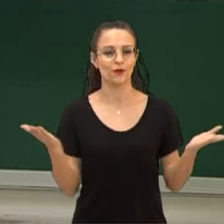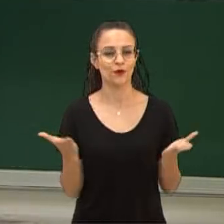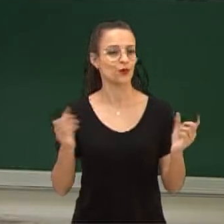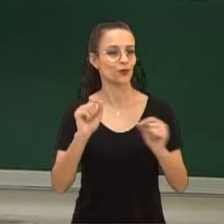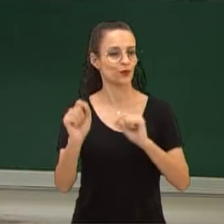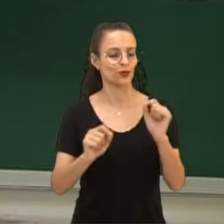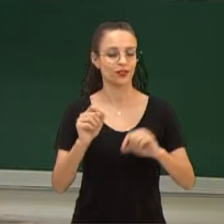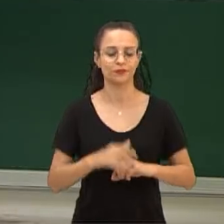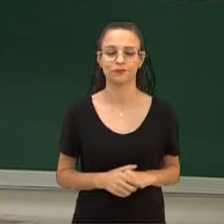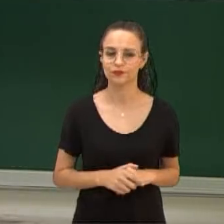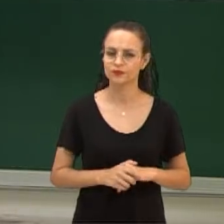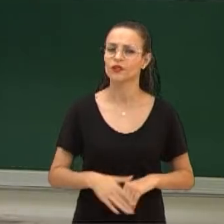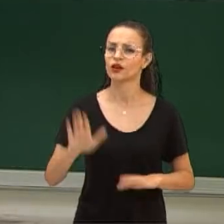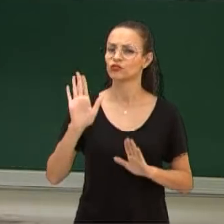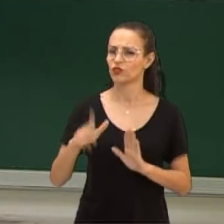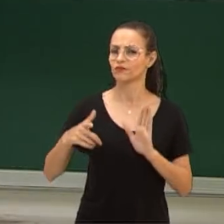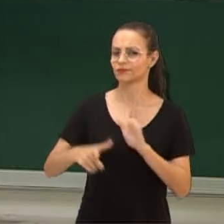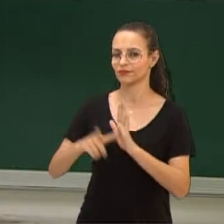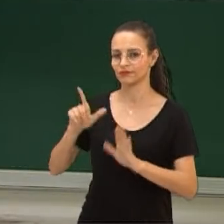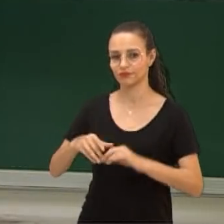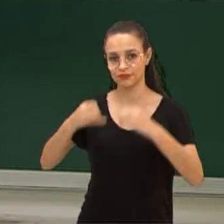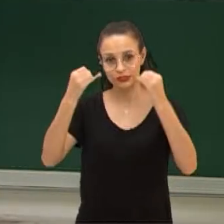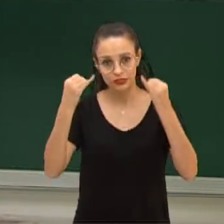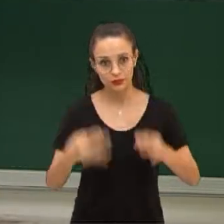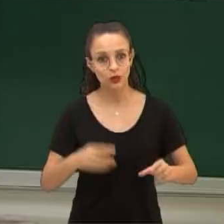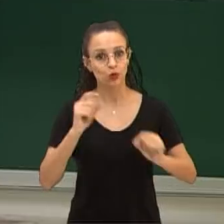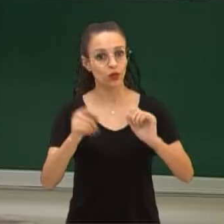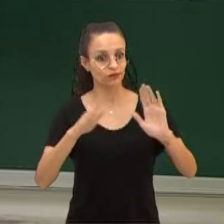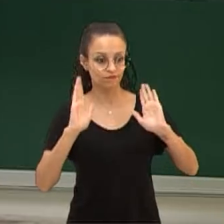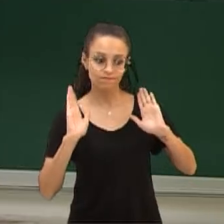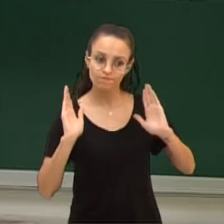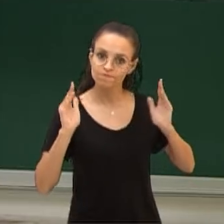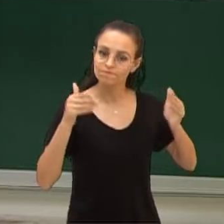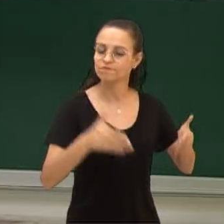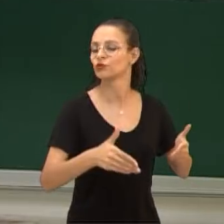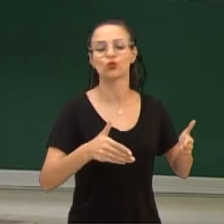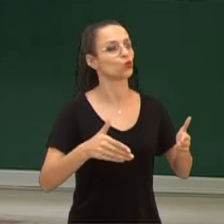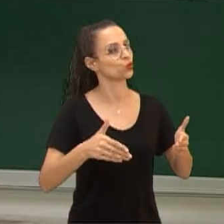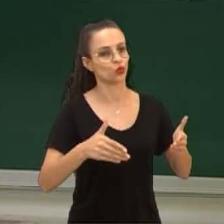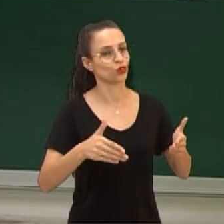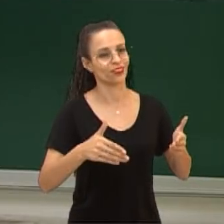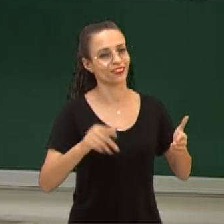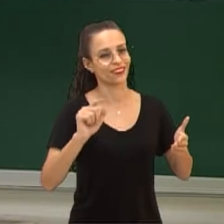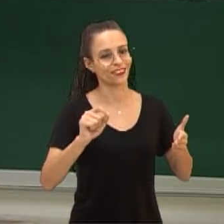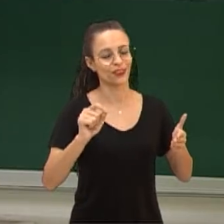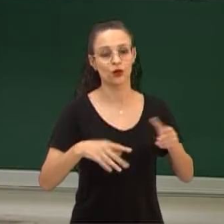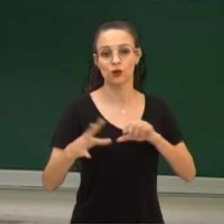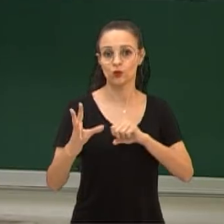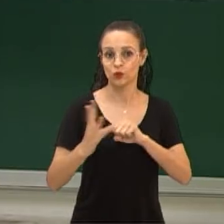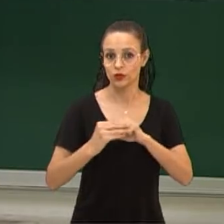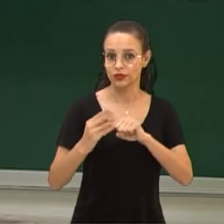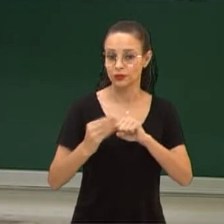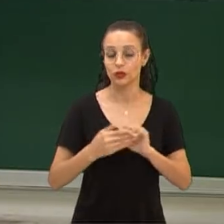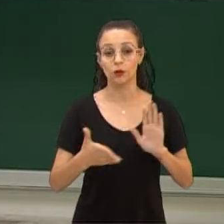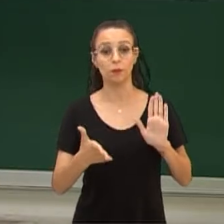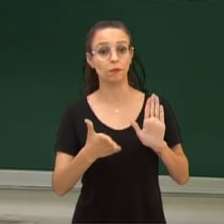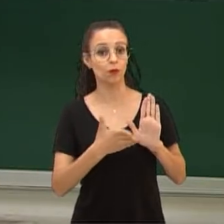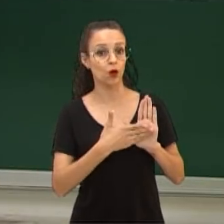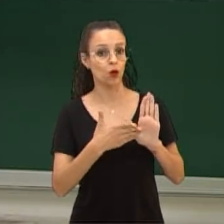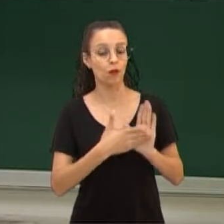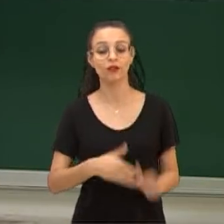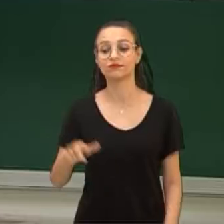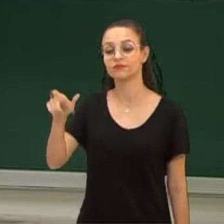Bom, eu já tinha falado, nós vamos dar ênfase aos conhecimentos propostos